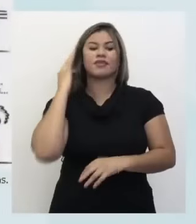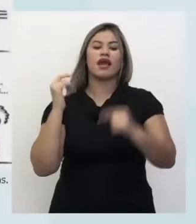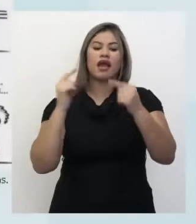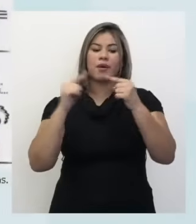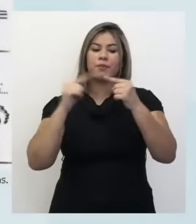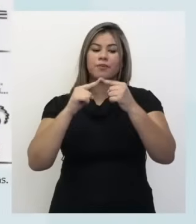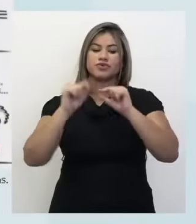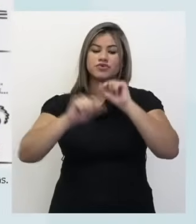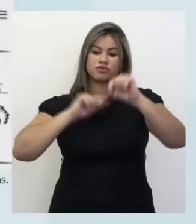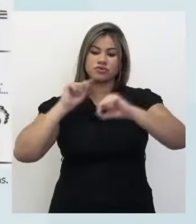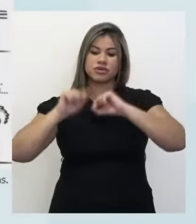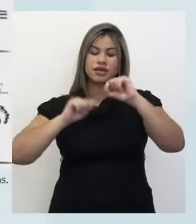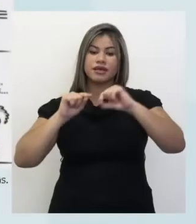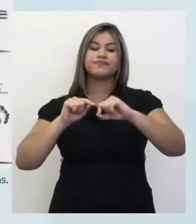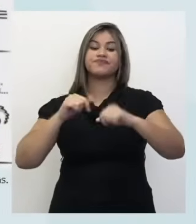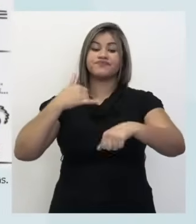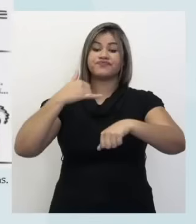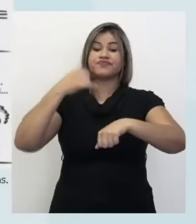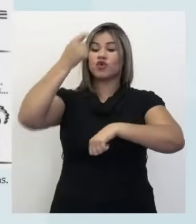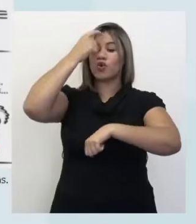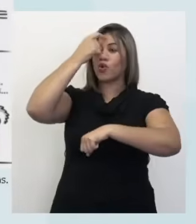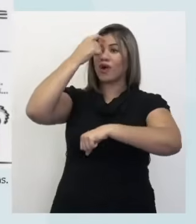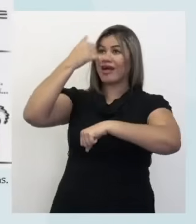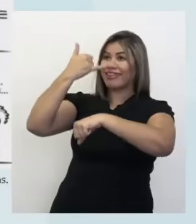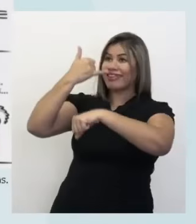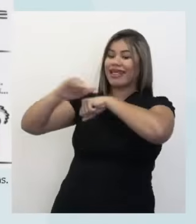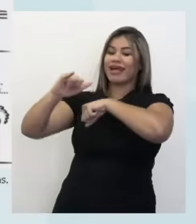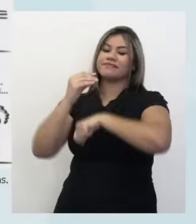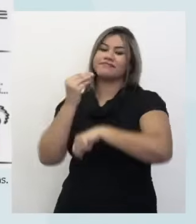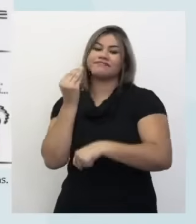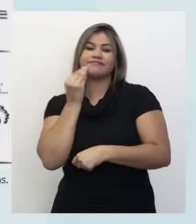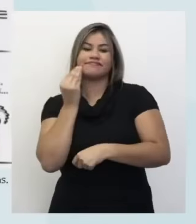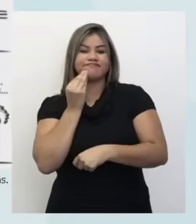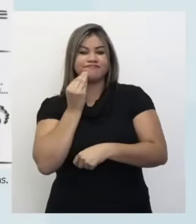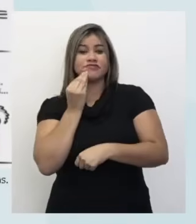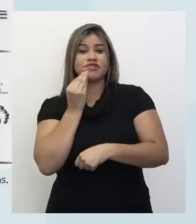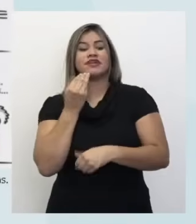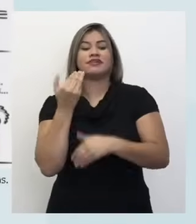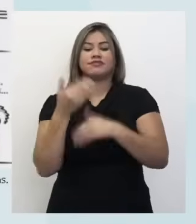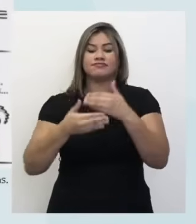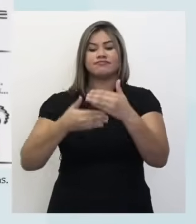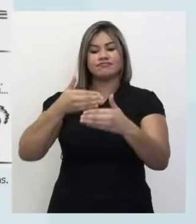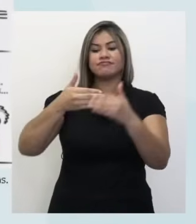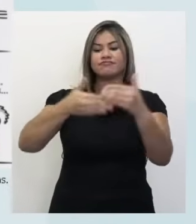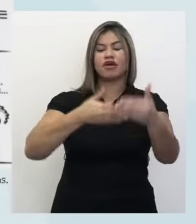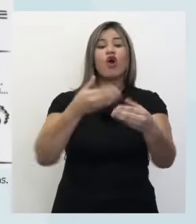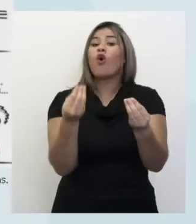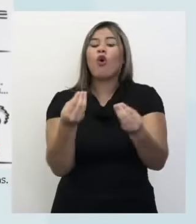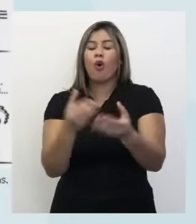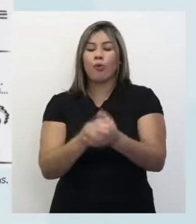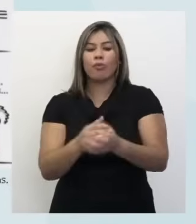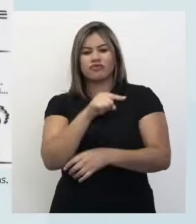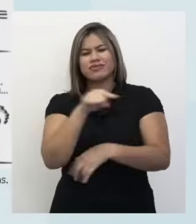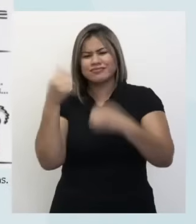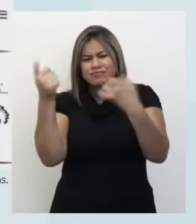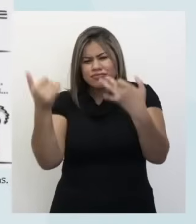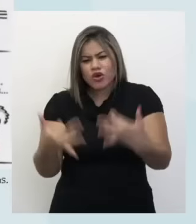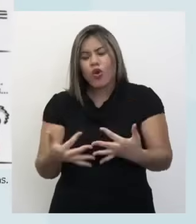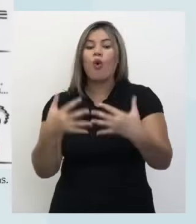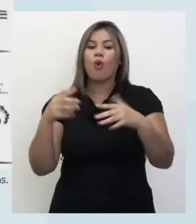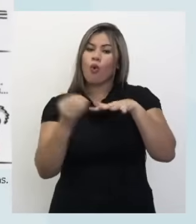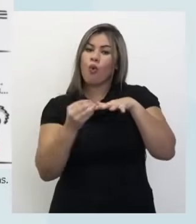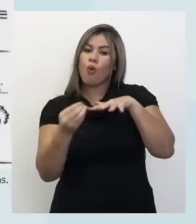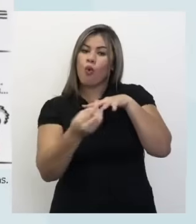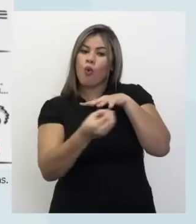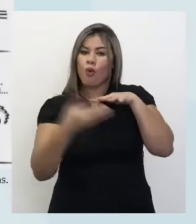no simples fato de tentar enganar sua consciência e é construído, sim, no decorrer da tirinha. Então, muitos de vocês citaram aí a questão do açaí e